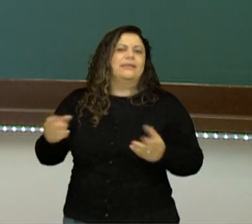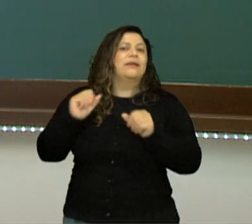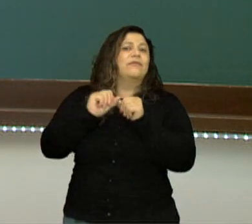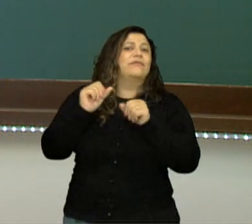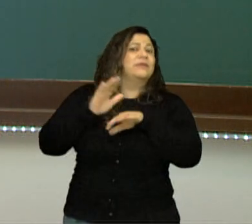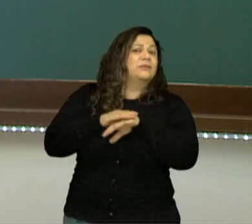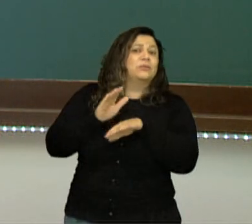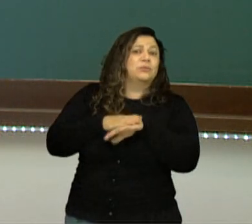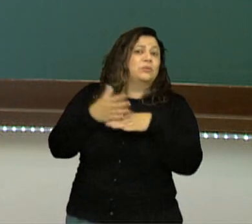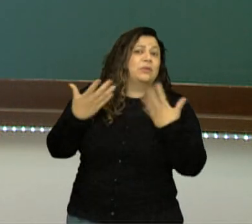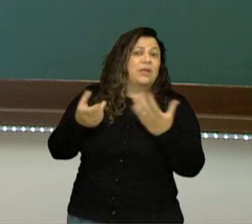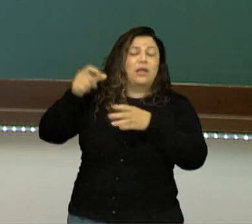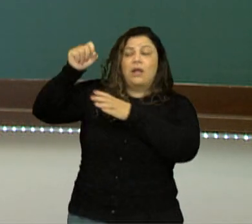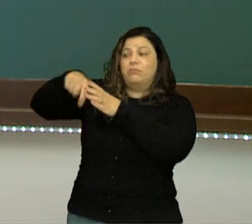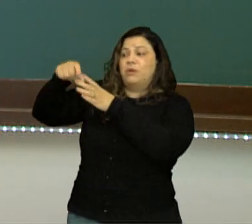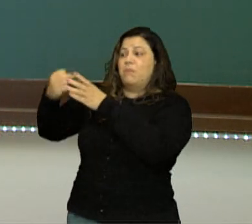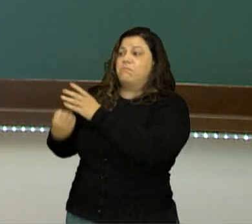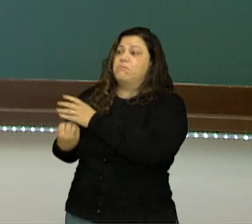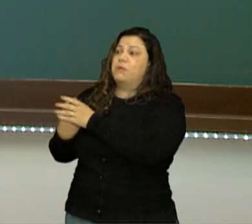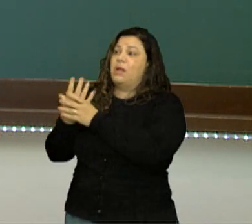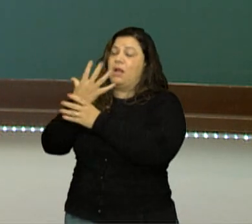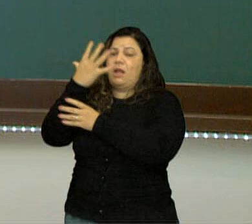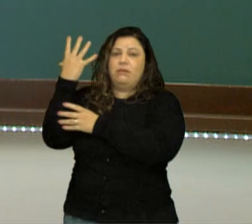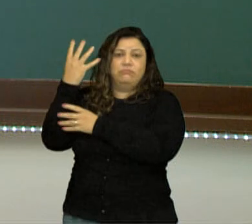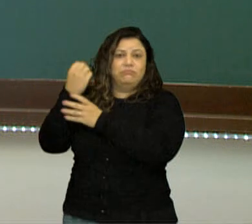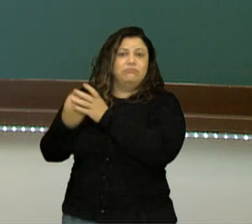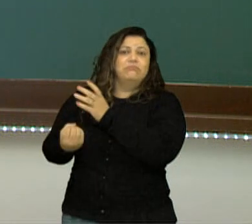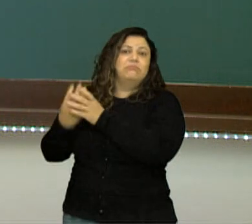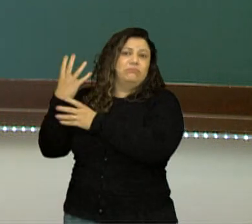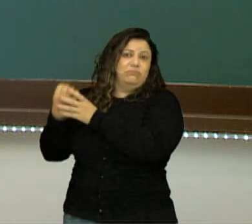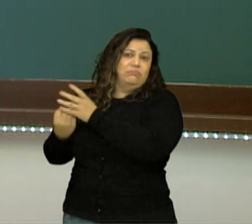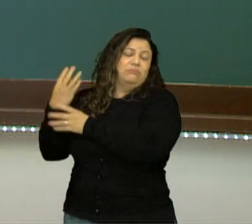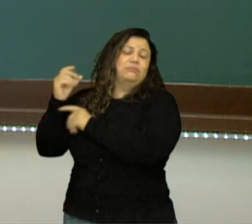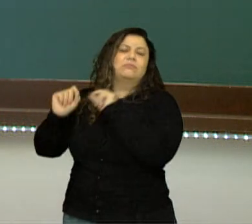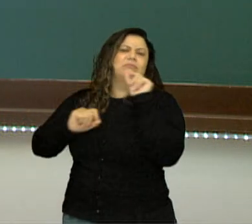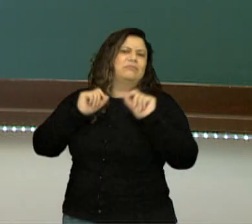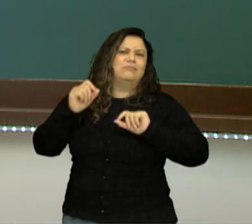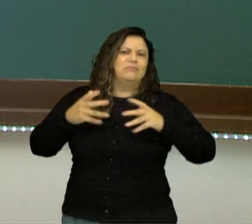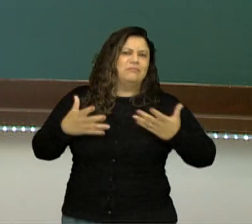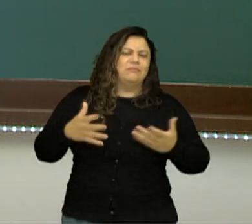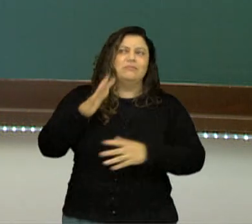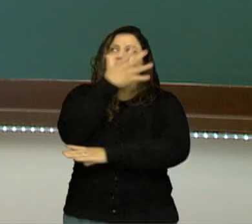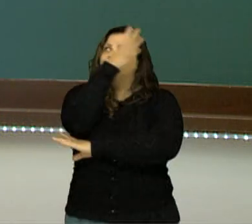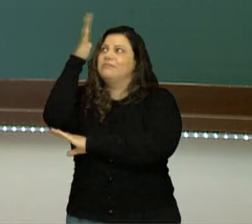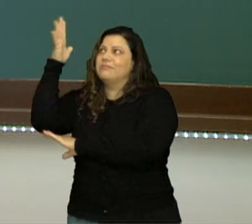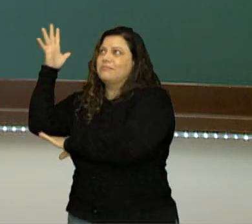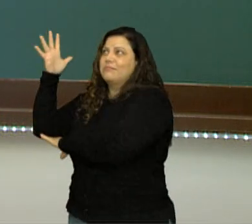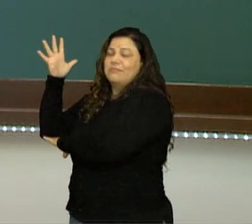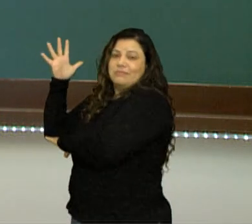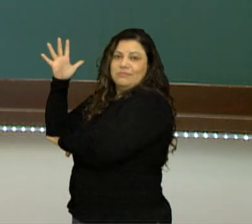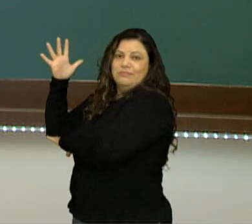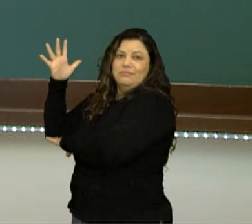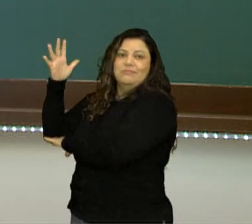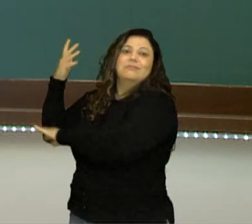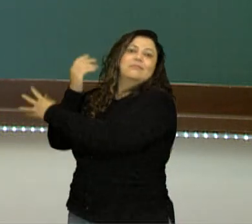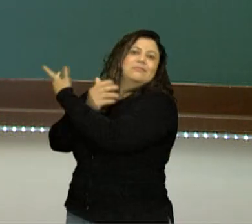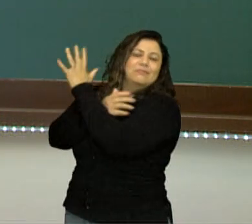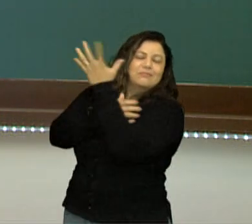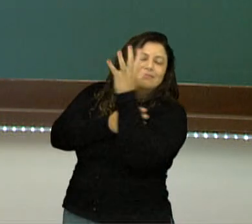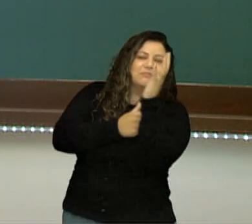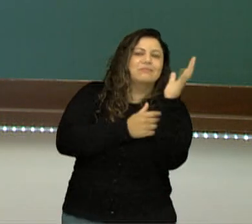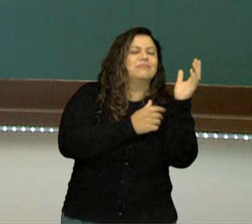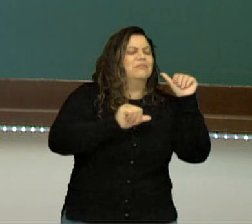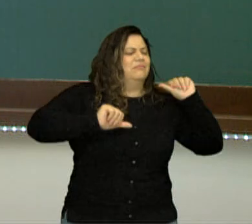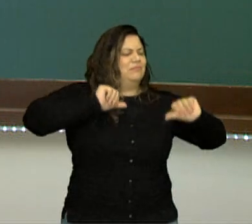quê? Plantou. Esquece o foi. Plantou o quê? A árvore. Então, nós acabamos de transformar